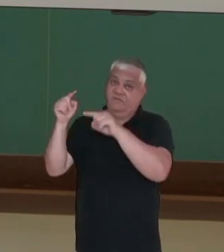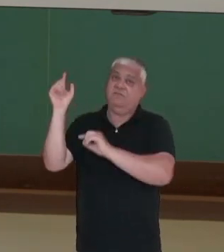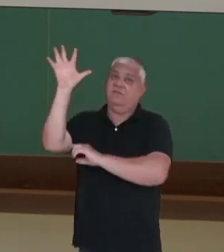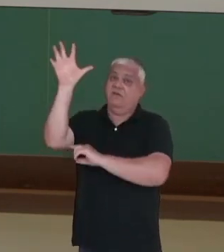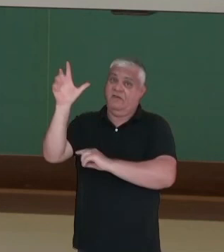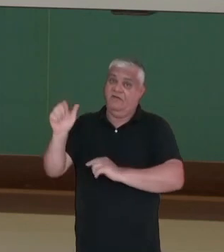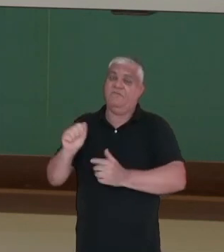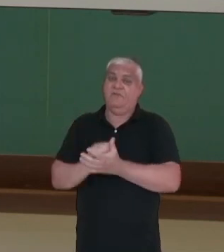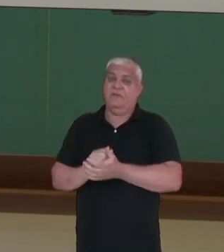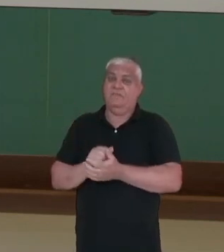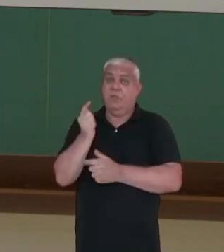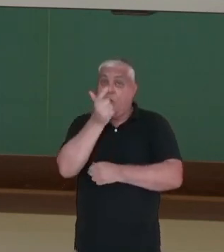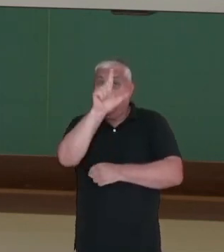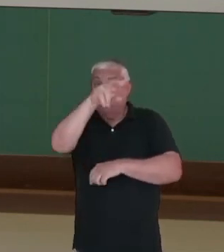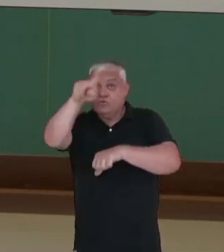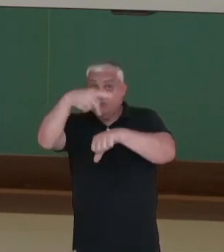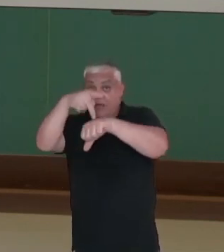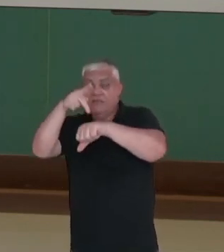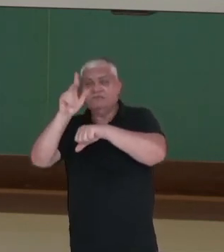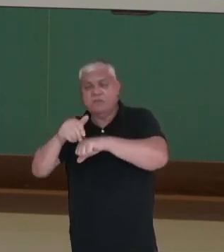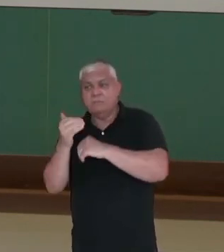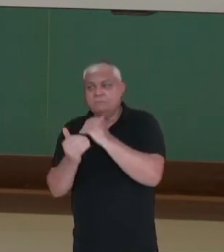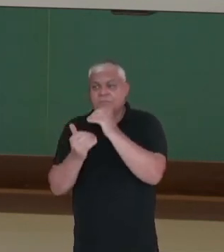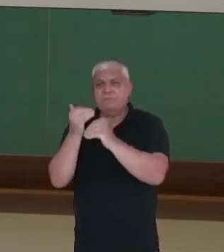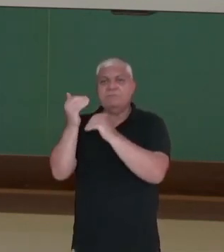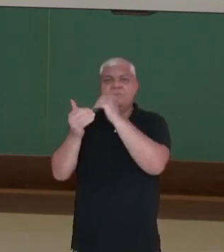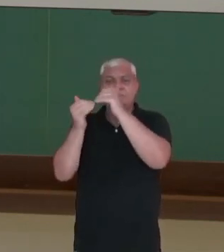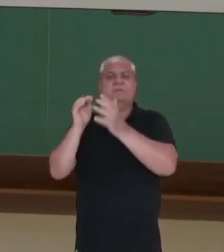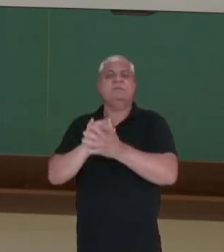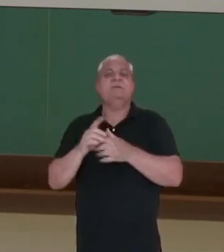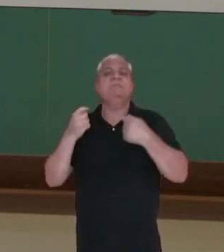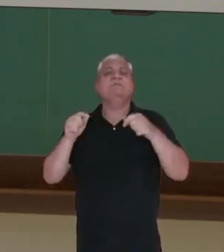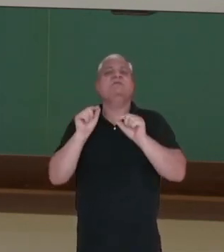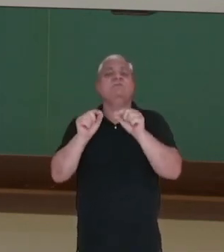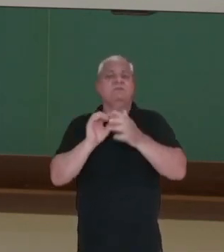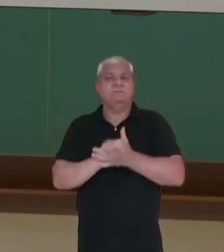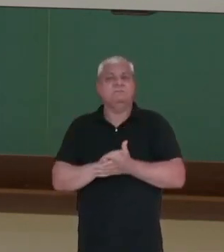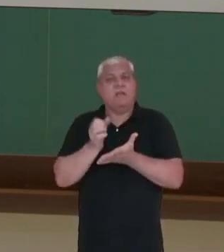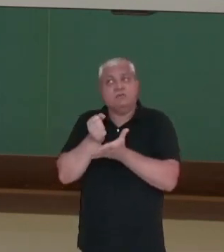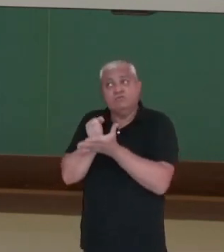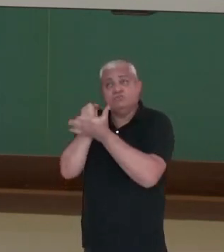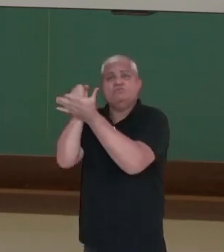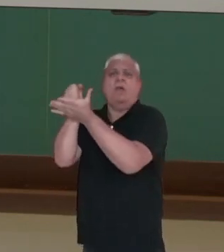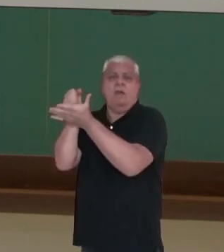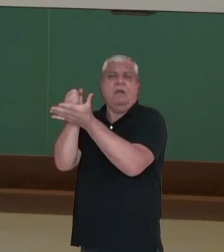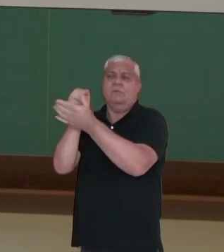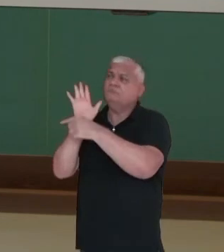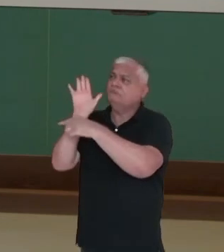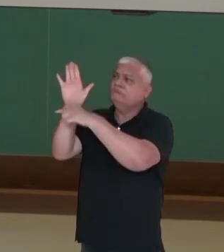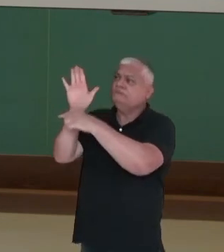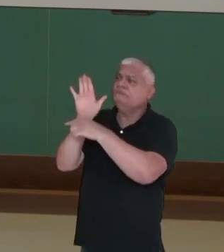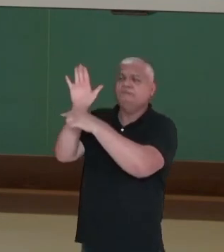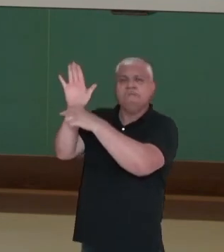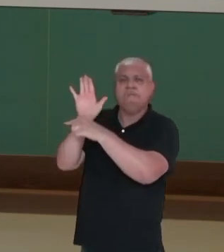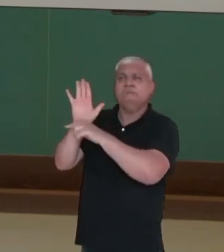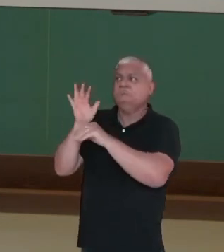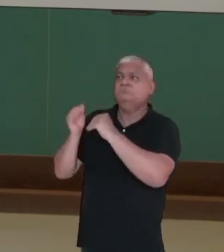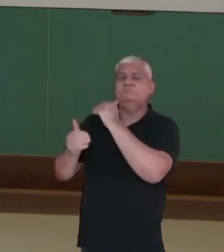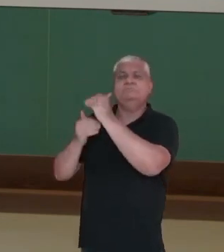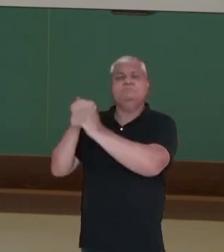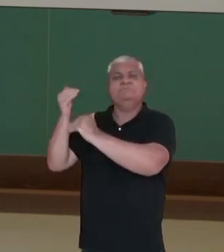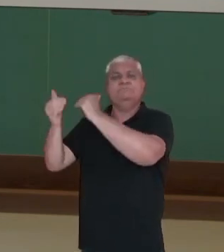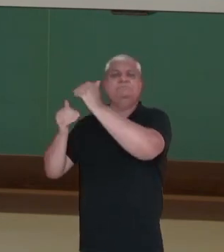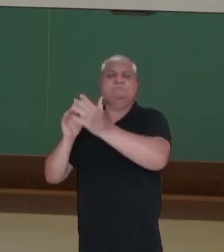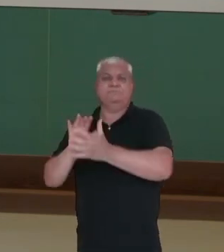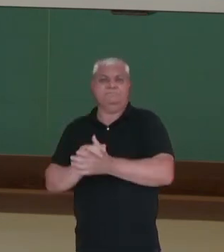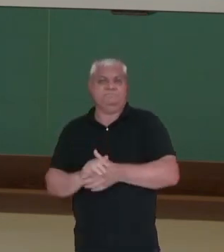que os outros países também já desenvolvidos devem e deveriam ajudar, né, a desenvolver o continente